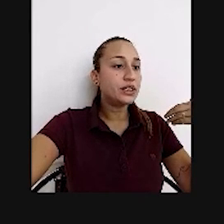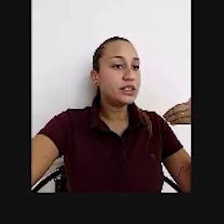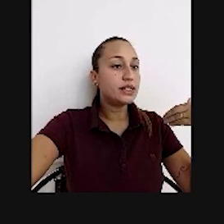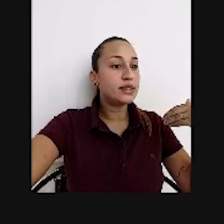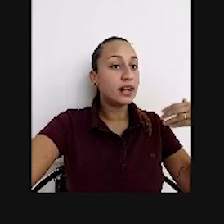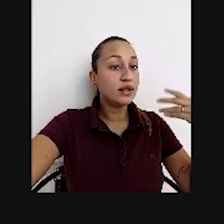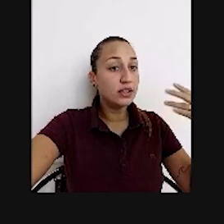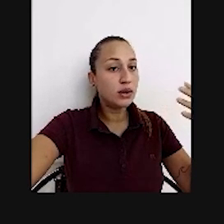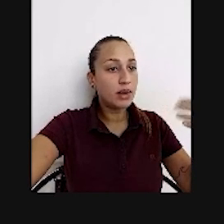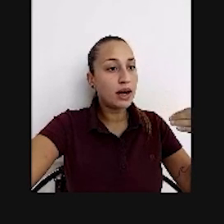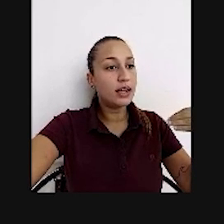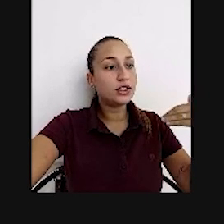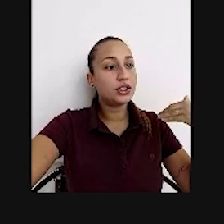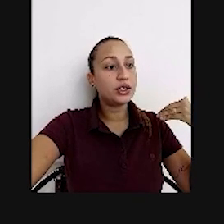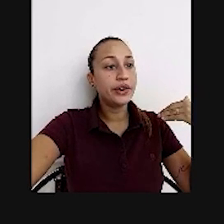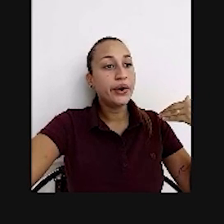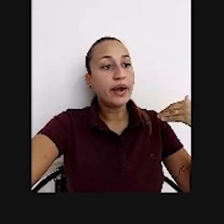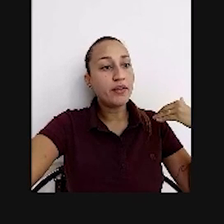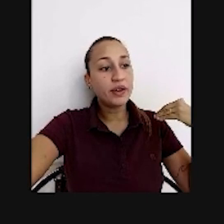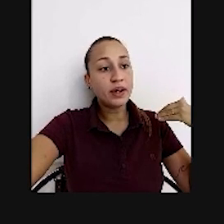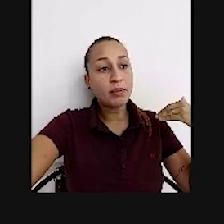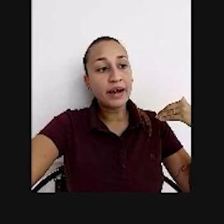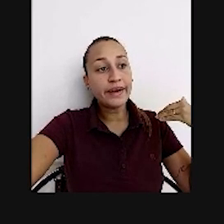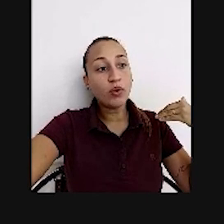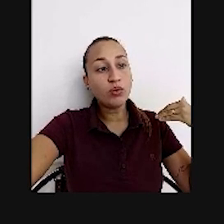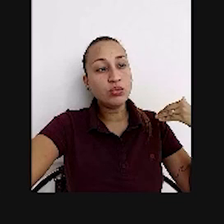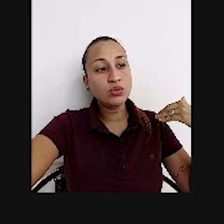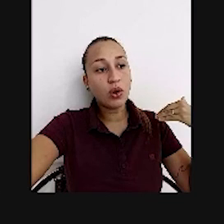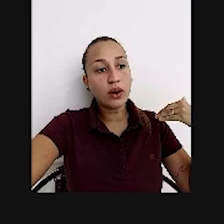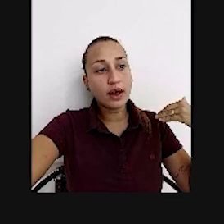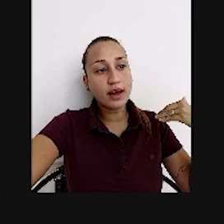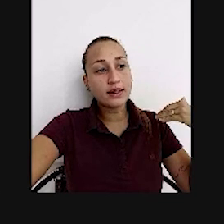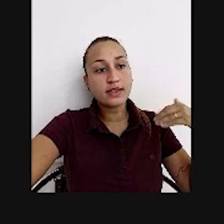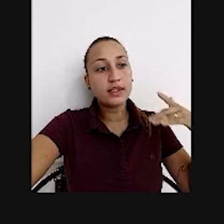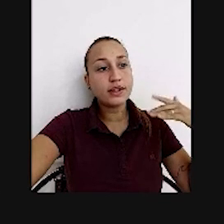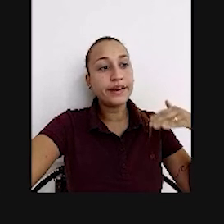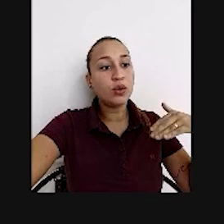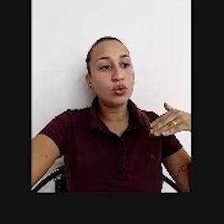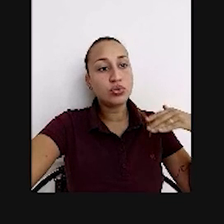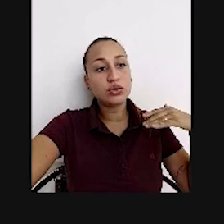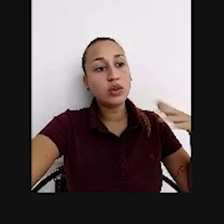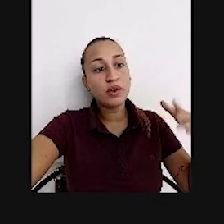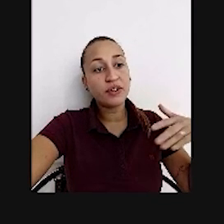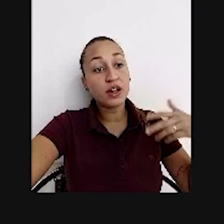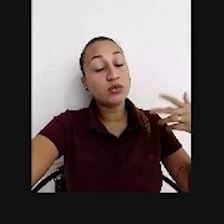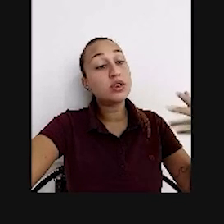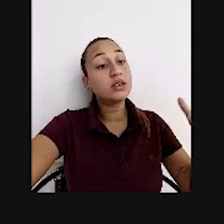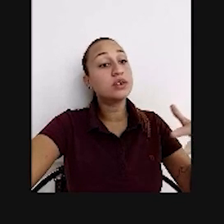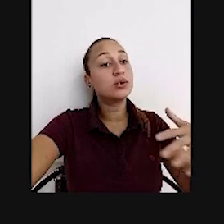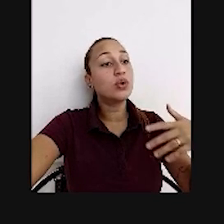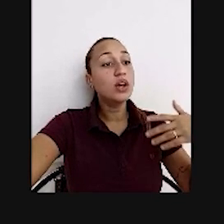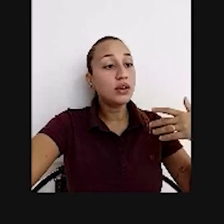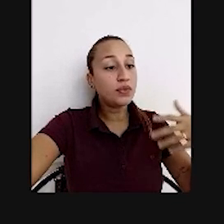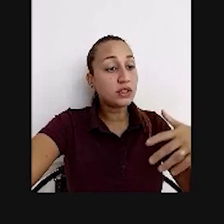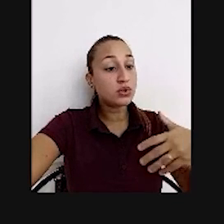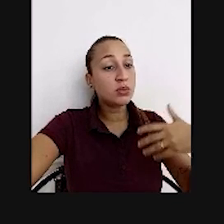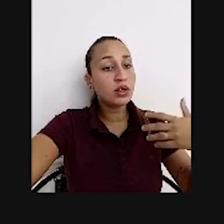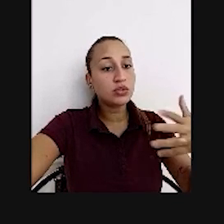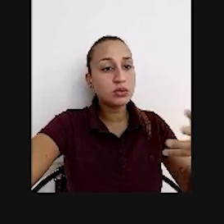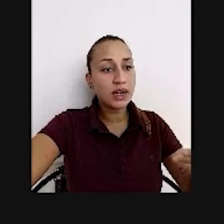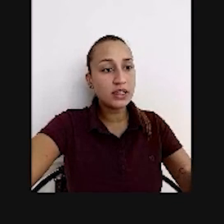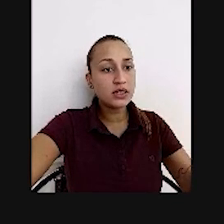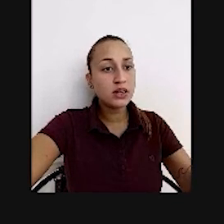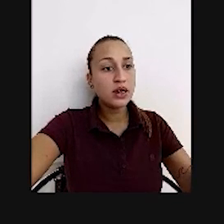ver a gente setando a malha, a gente refinando a malha em alguns locais e em outros não refinando tanto. Enfim,